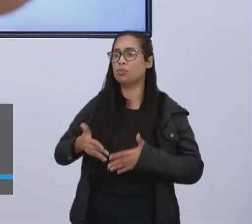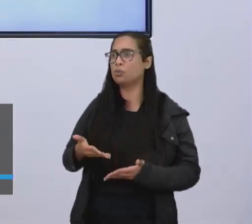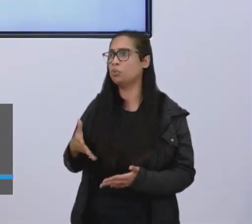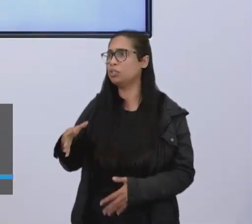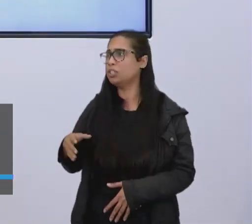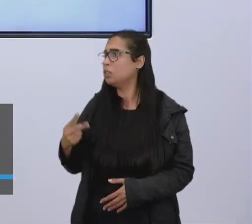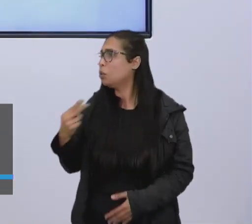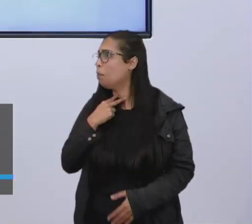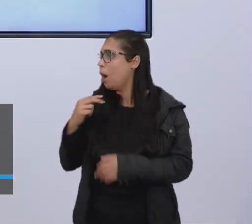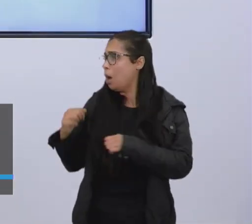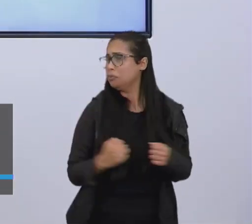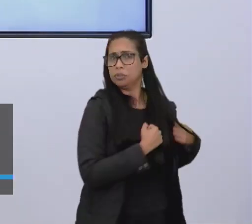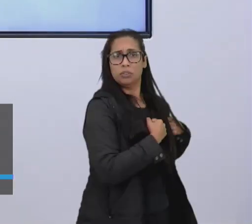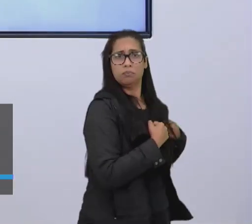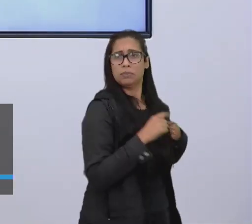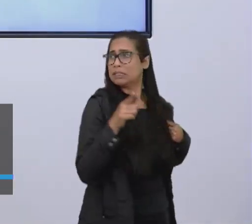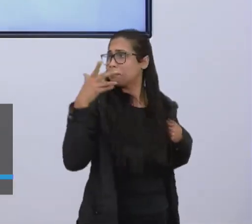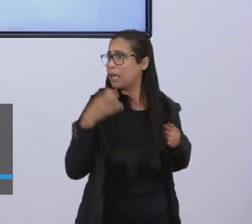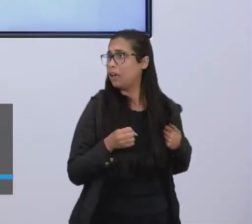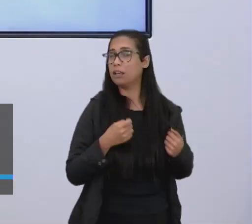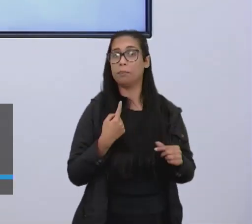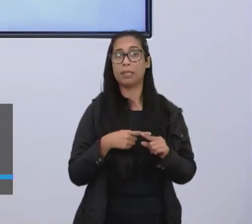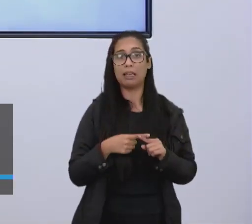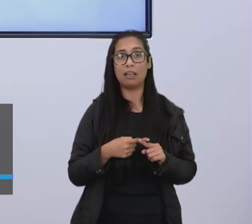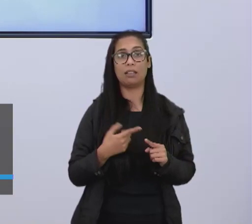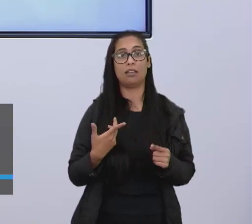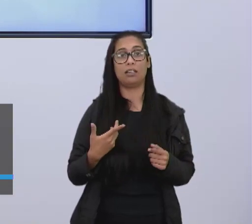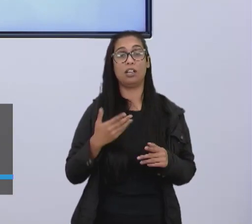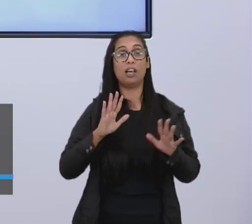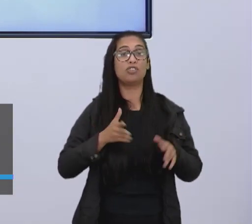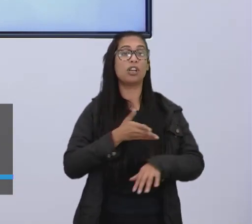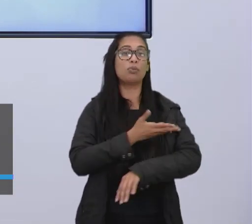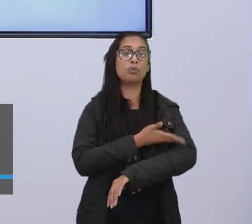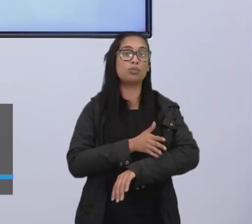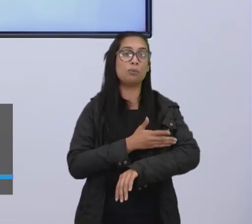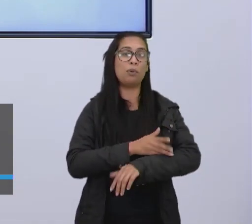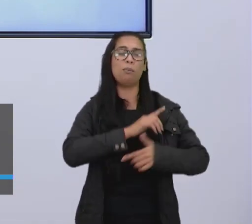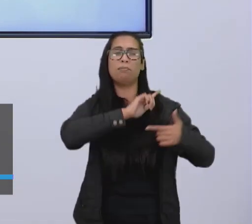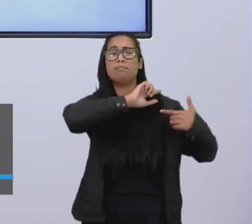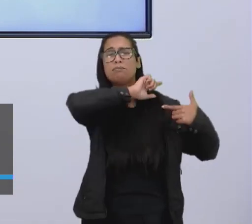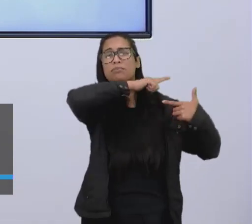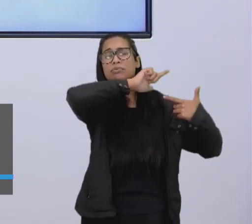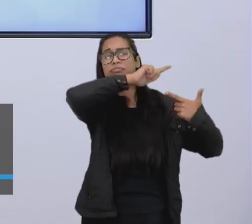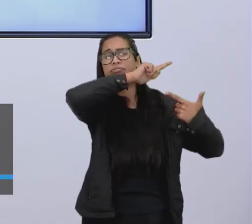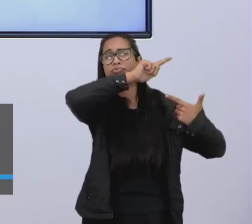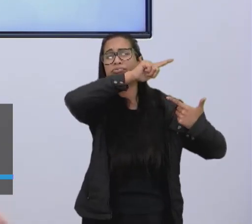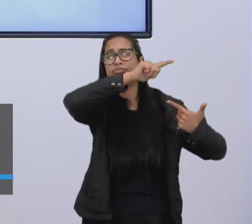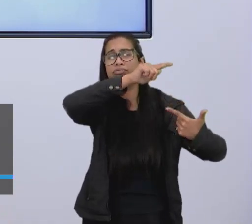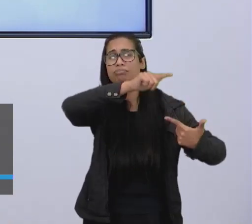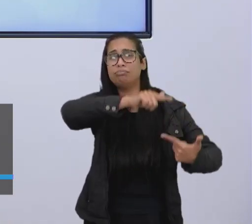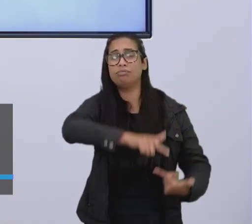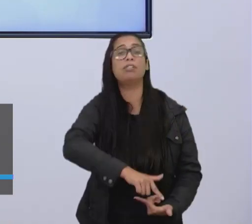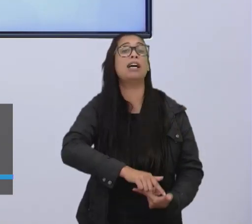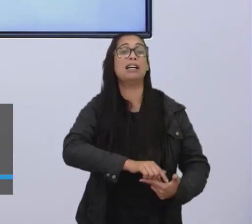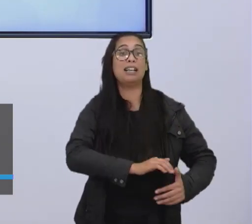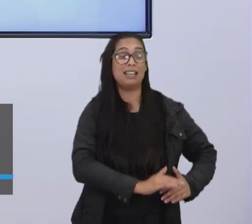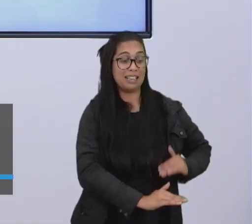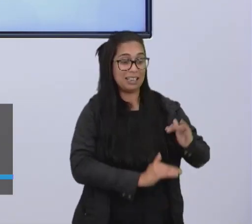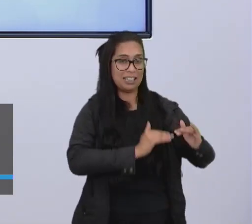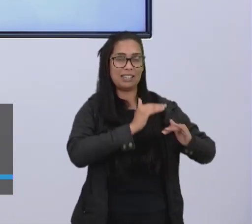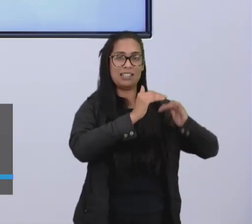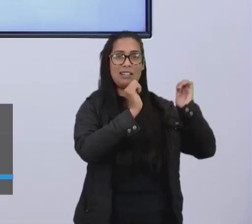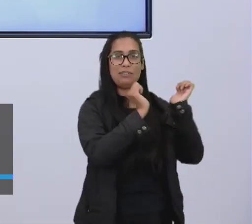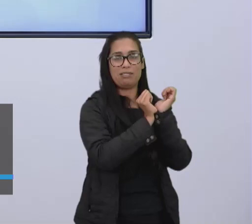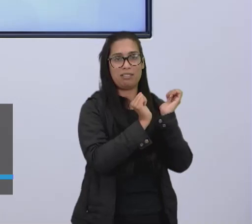listar uma lista, tipo, 10 quilométrica dos tipos de violência que ela sofreu, que a resposta dela a isso é o